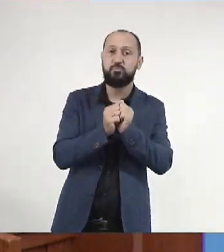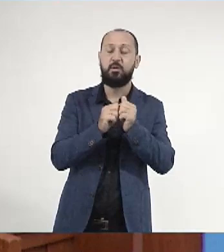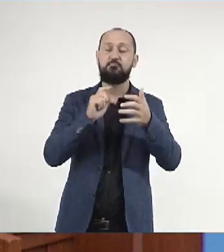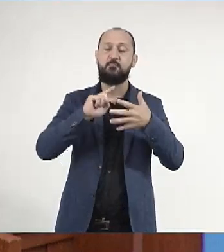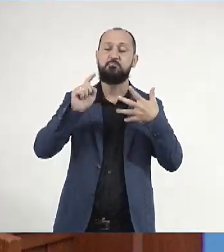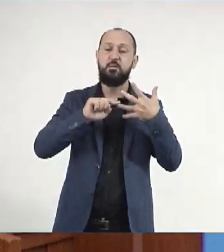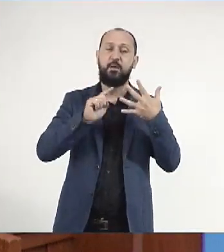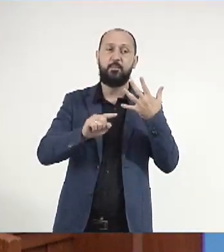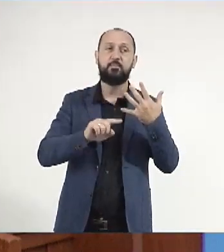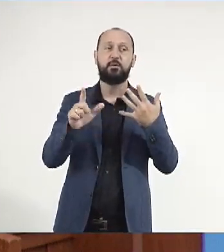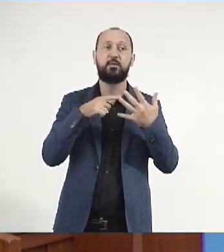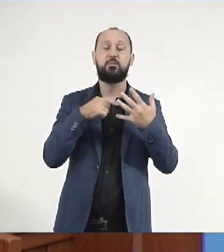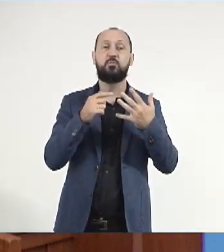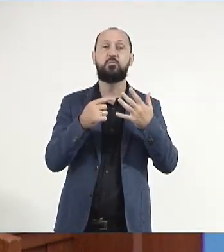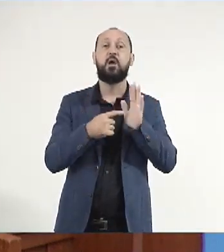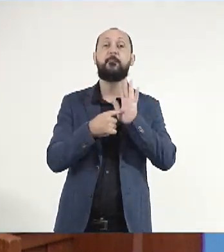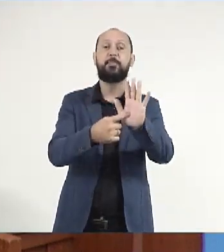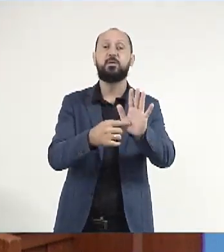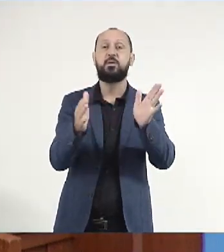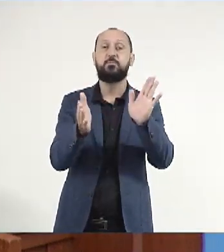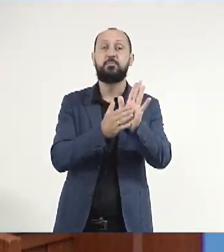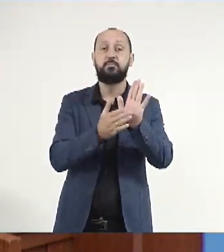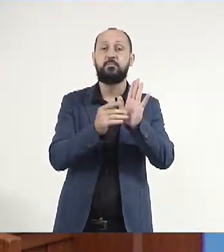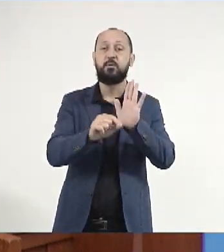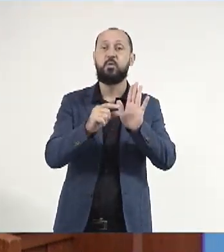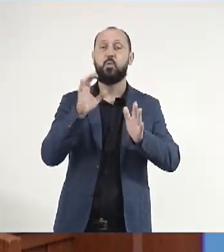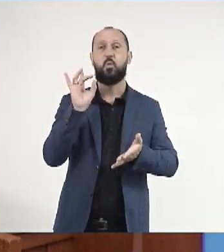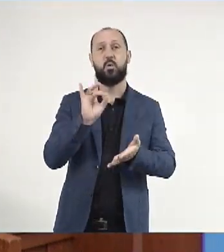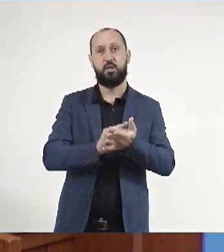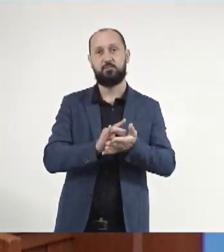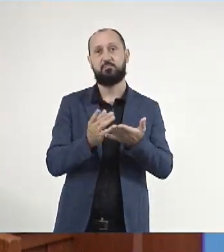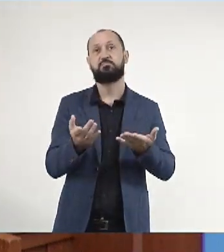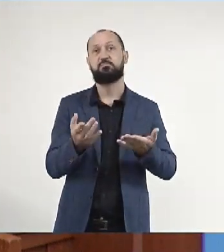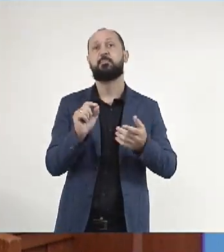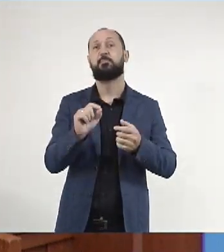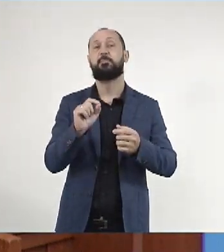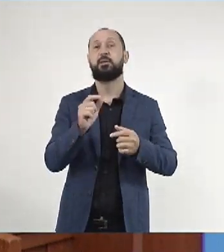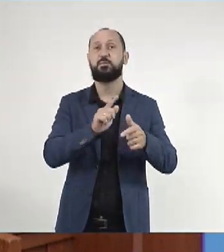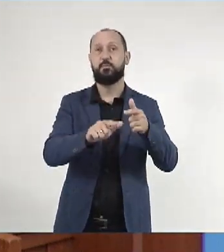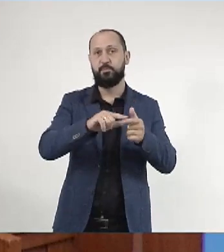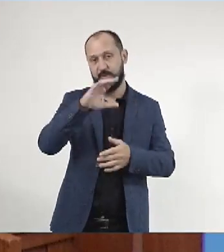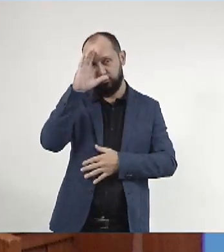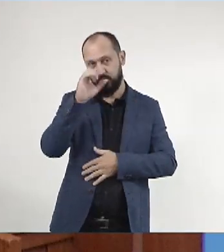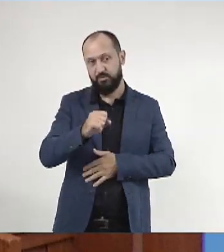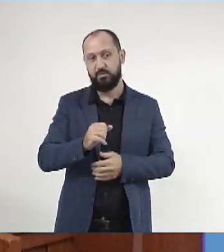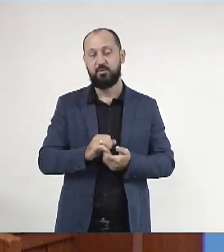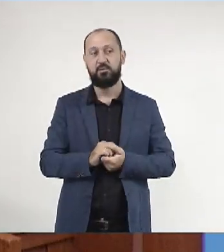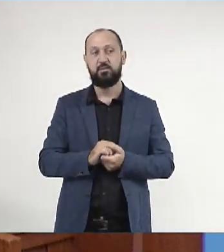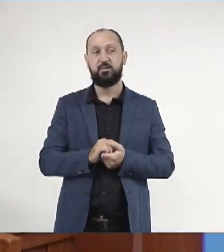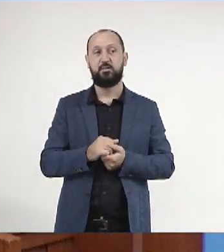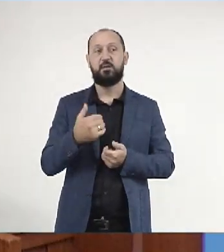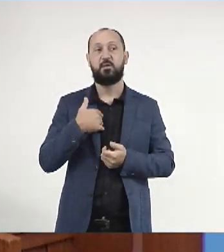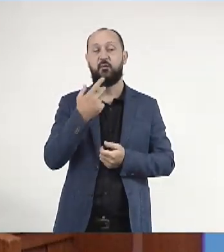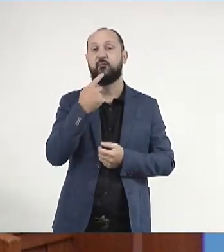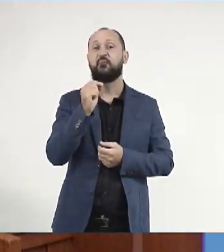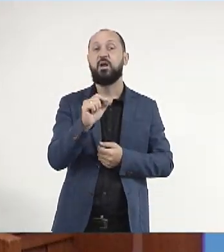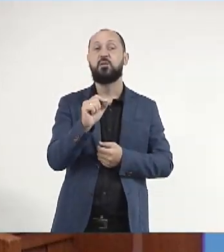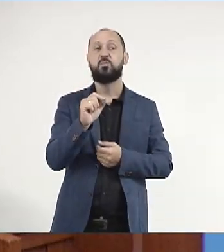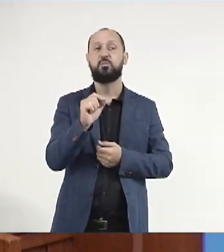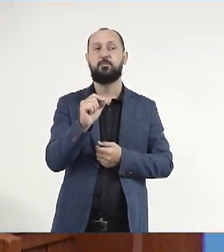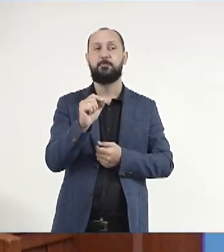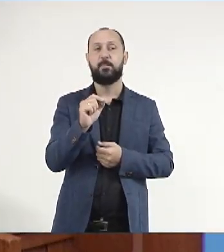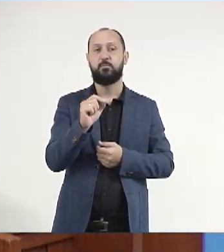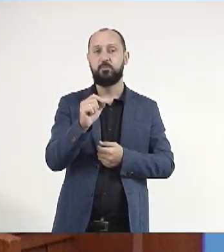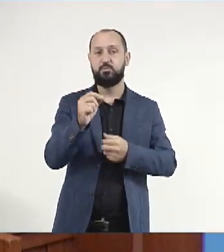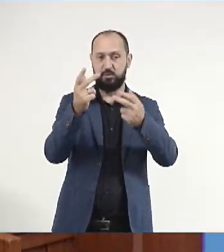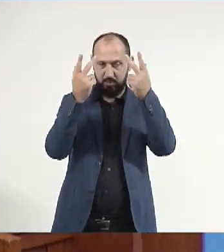etc., e não apresentar nenhuma proposta concreta para a solução do problema. Então, eu falo isso aqui com